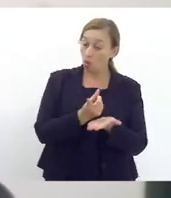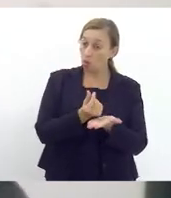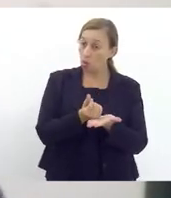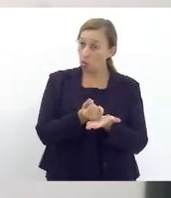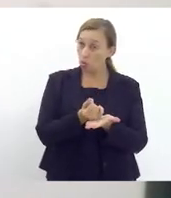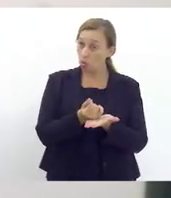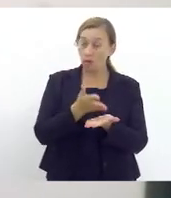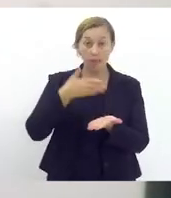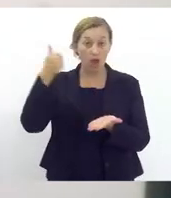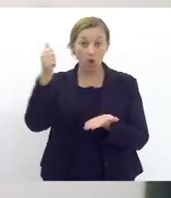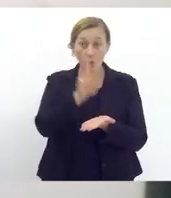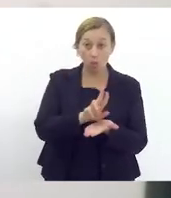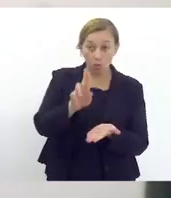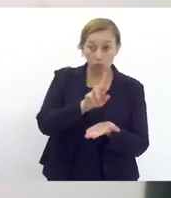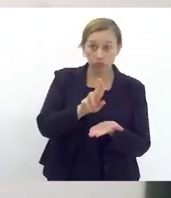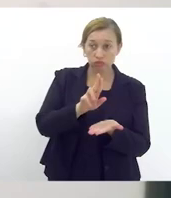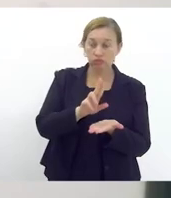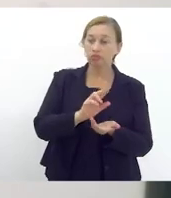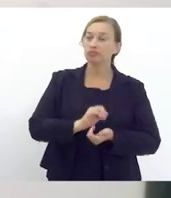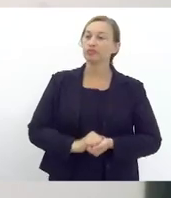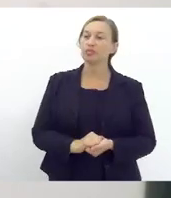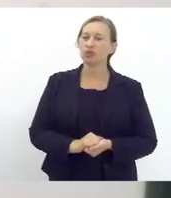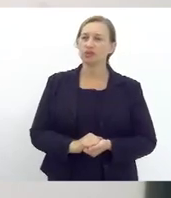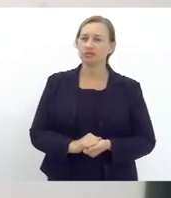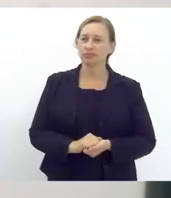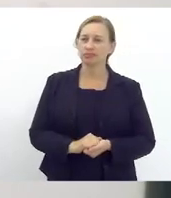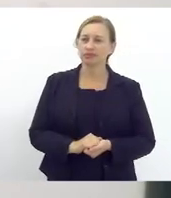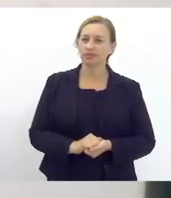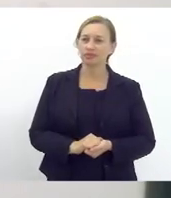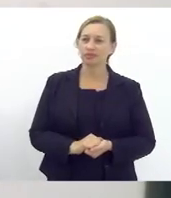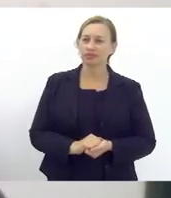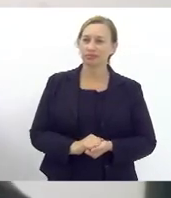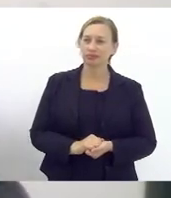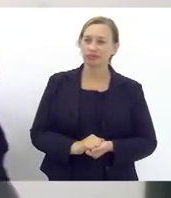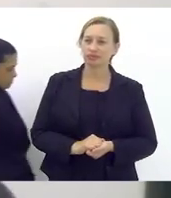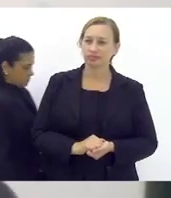poder fazer melhor uso desse recurso também que chega